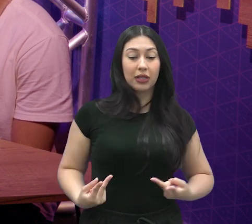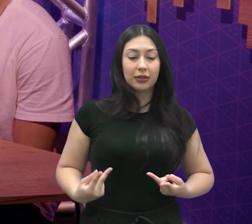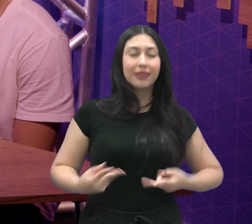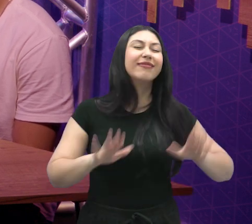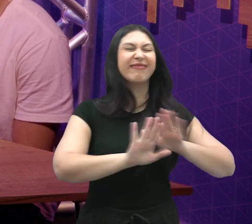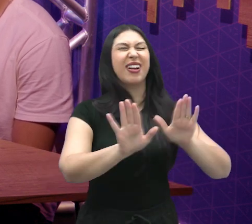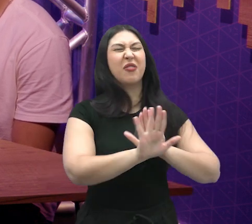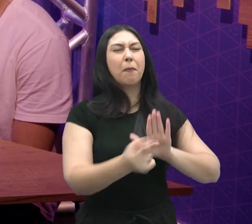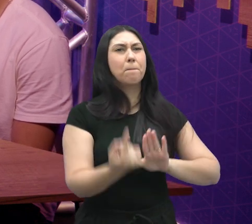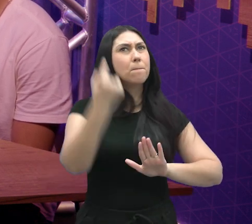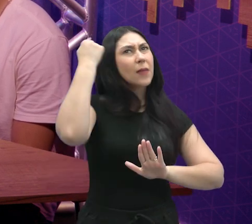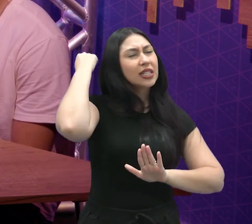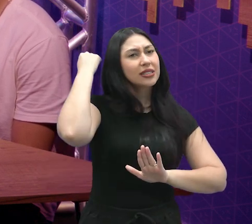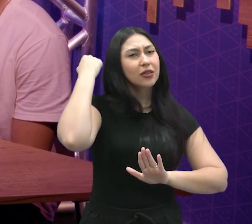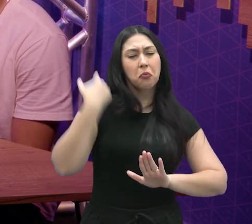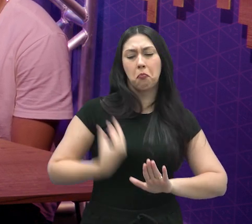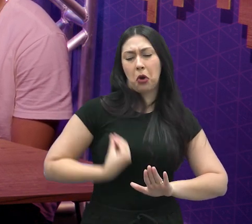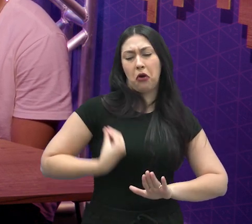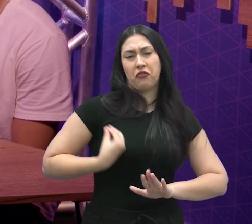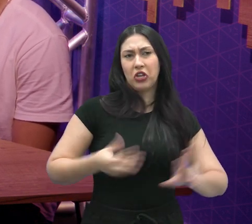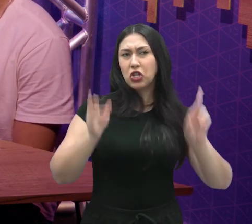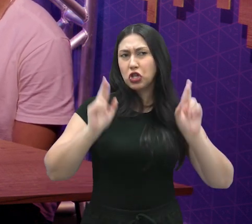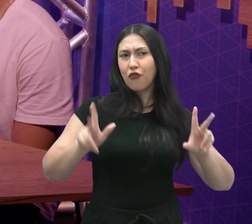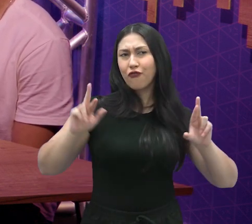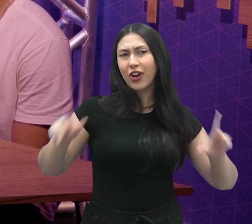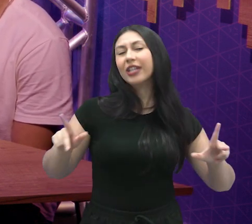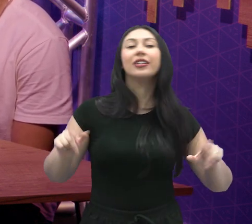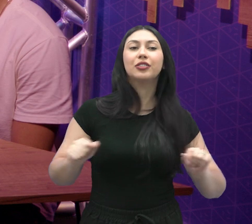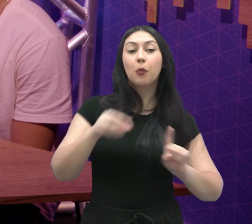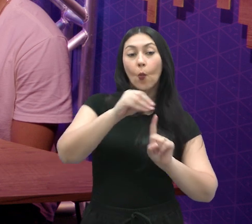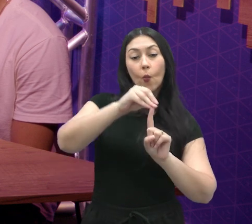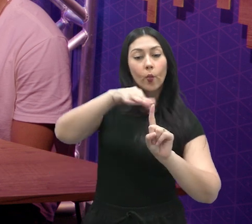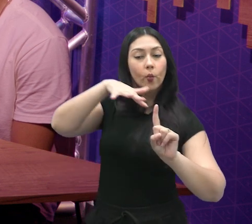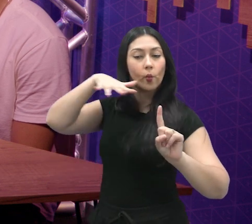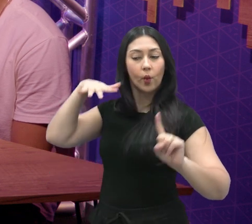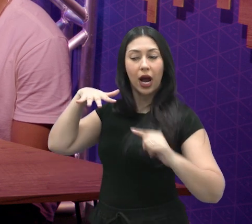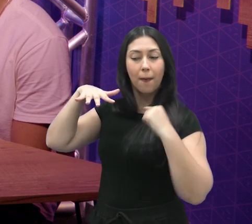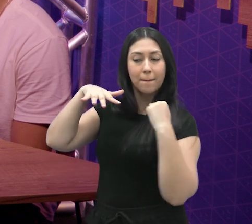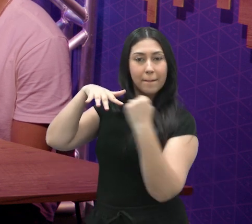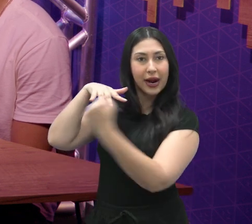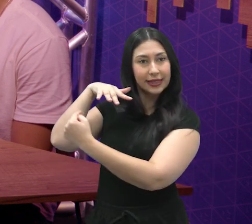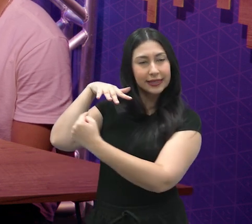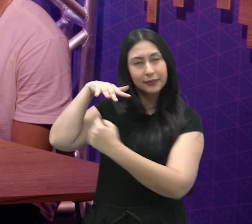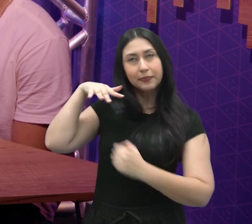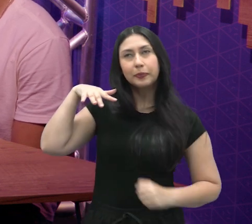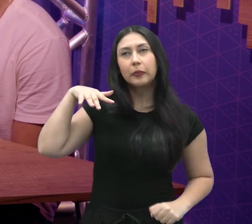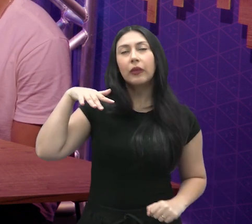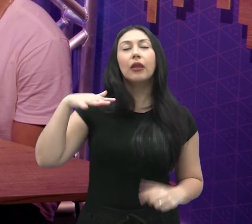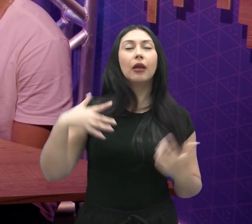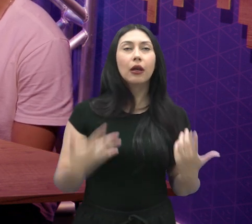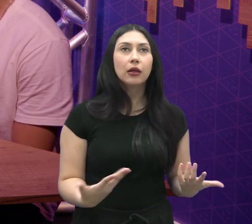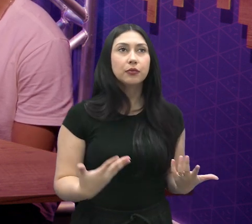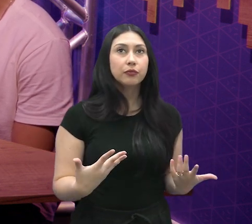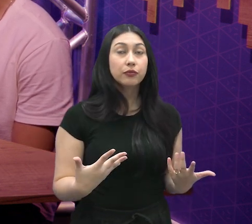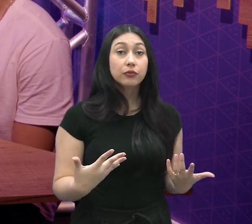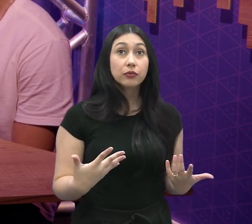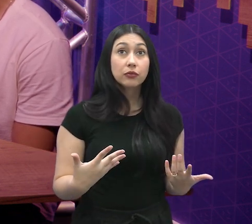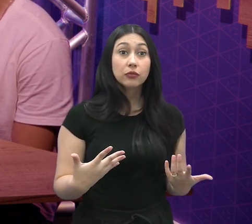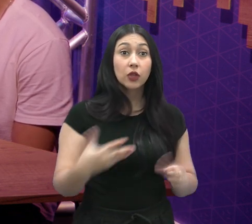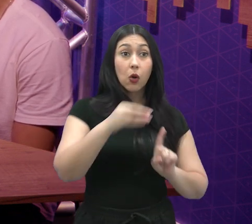menos... seres humanos não, naquela época, outros seres, né? Ancestrais, que, enfim, não era o que a gente é hoje.